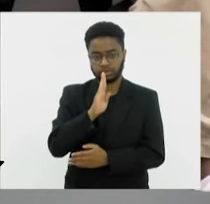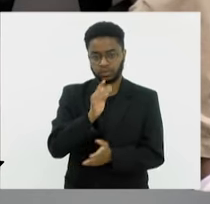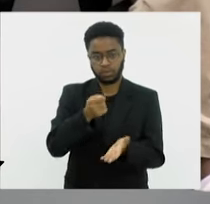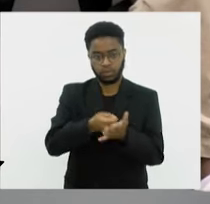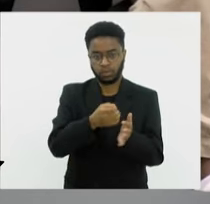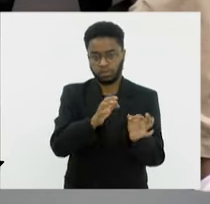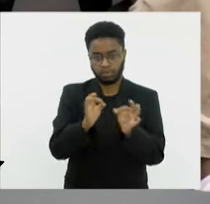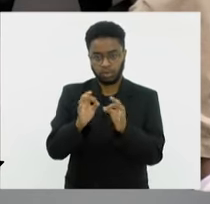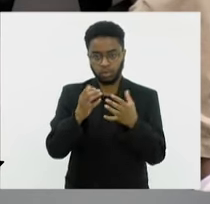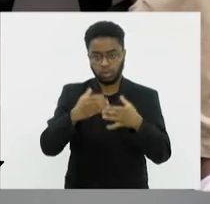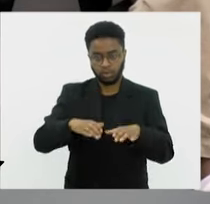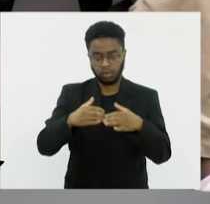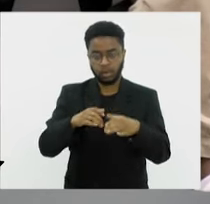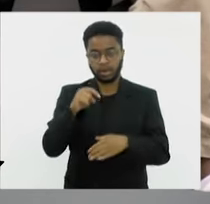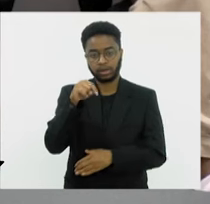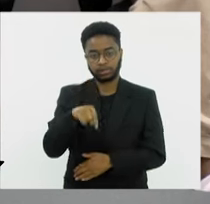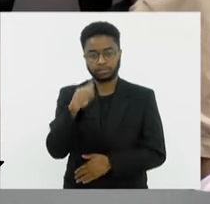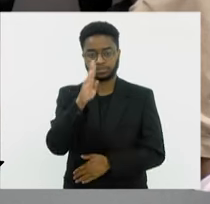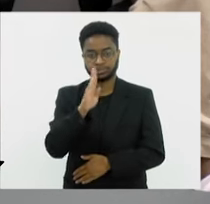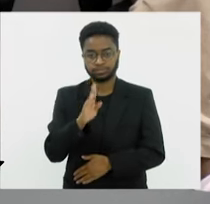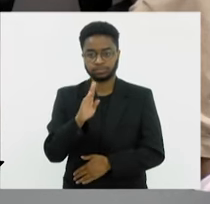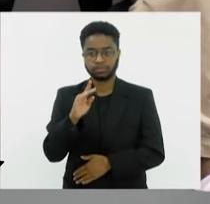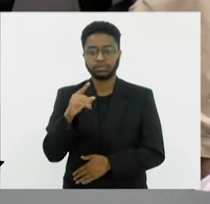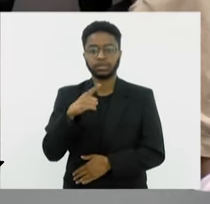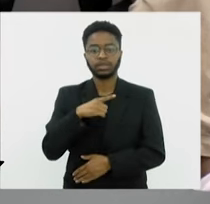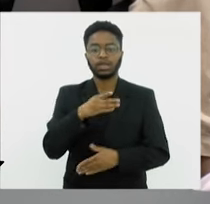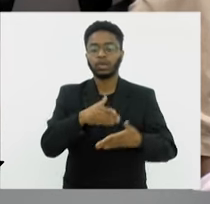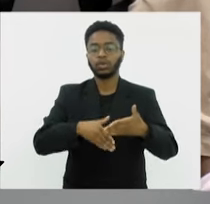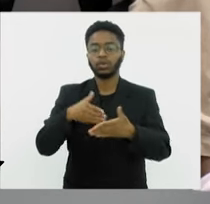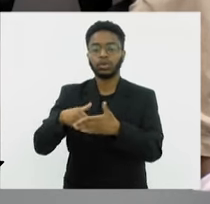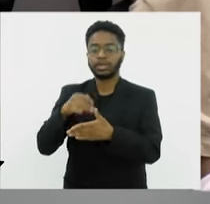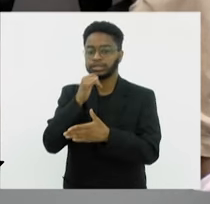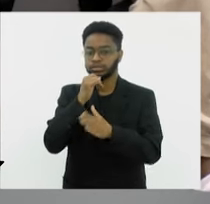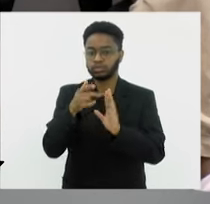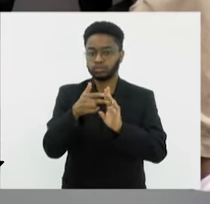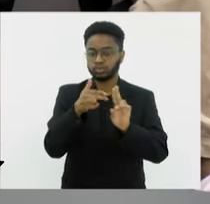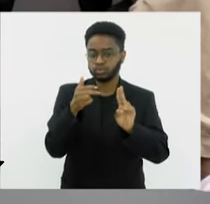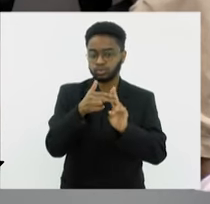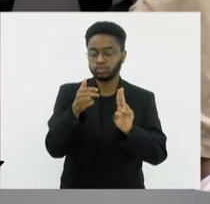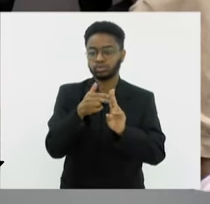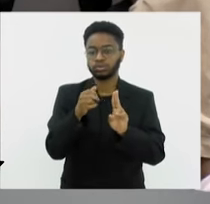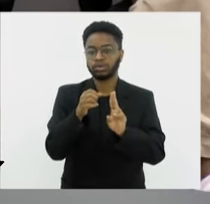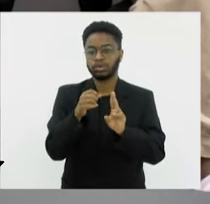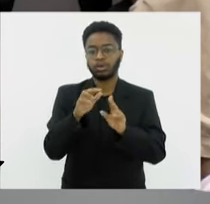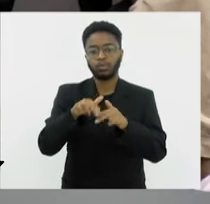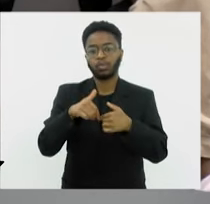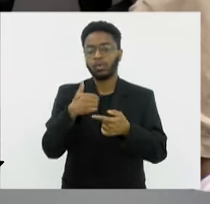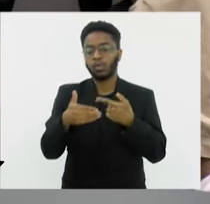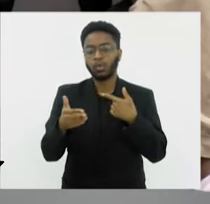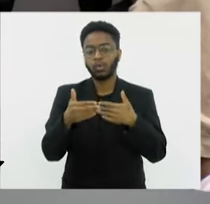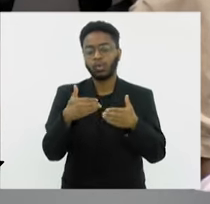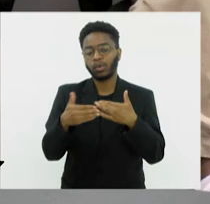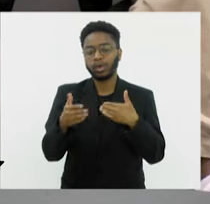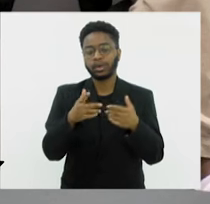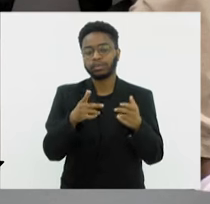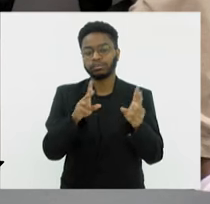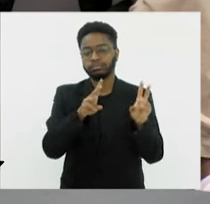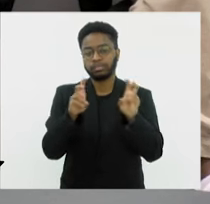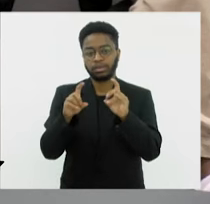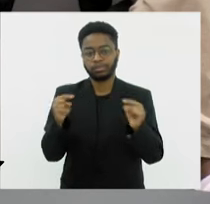No Brasil, eu repito, né, tenho falado, a gente tem restrições com relação ao SUS com qualquer questão que signifique algum tipo de